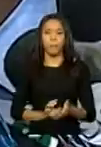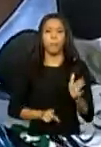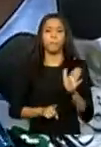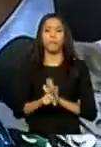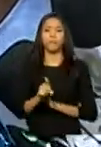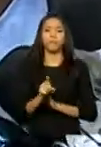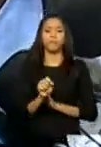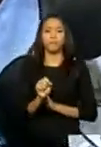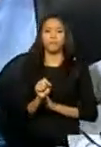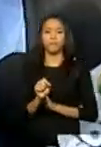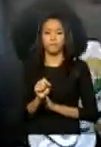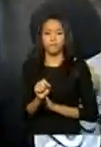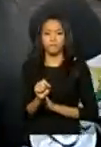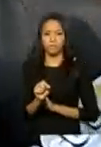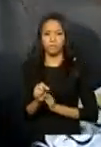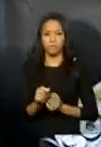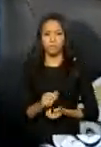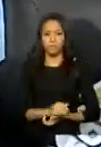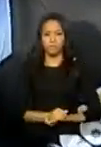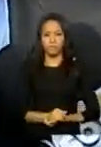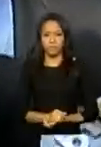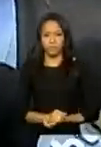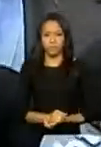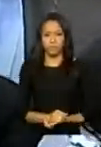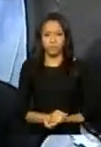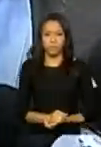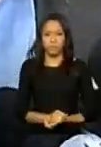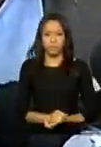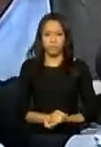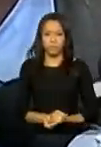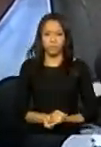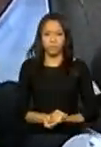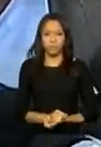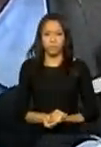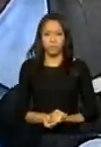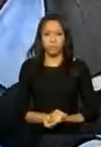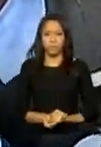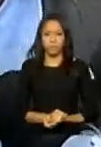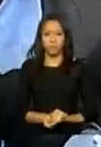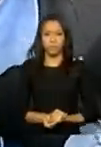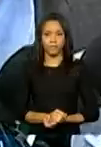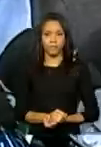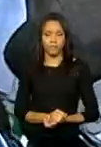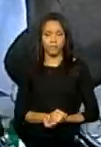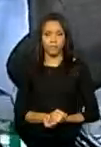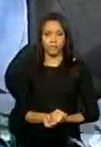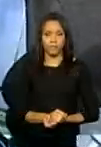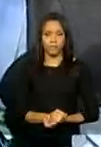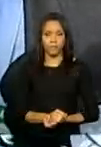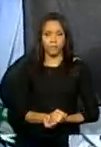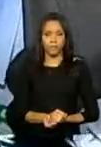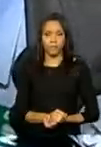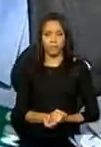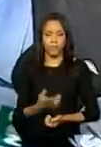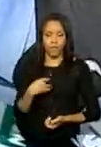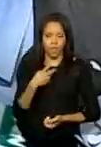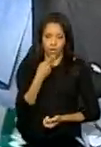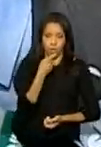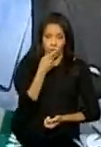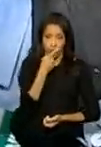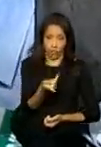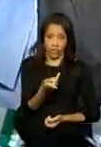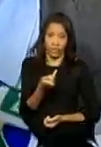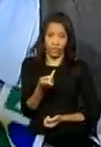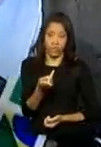Quando o senhor fala que a cultura não pode ficar repente com o canal do jeito de marketing das grandes corporações, em termos práticos, isso vai ser... Eu digo o seguinte,